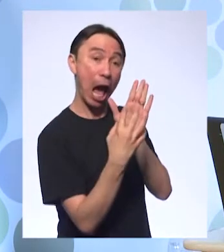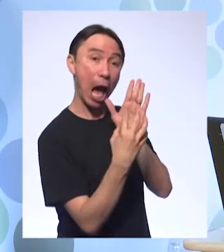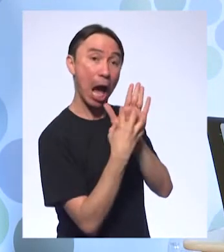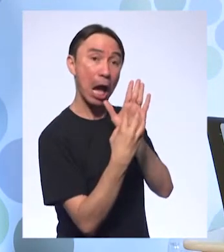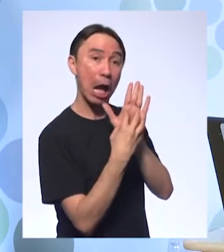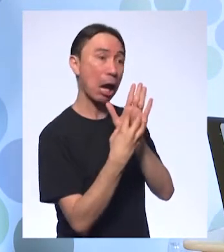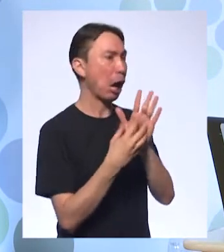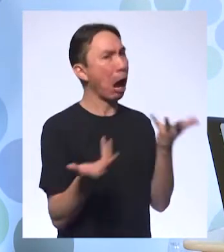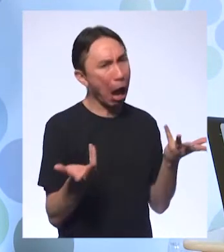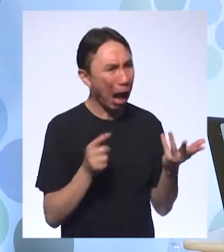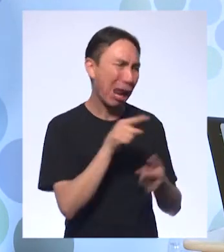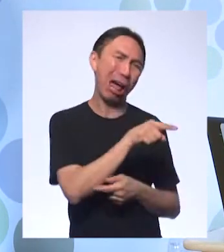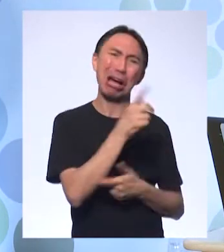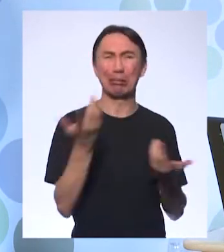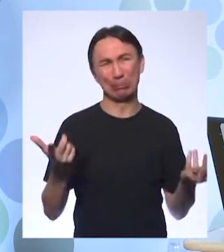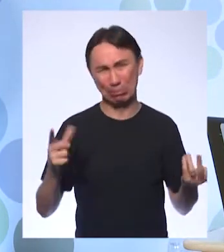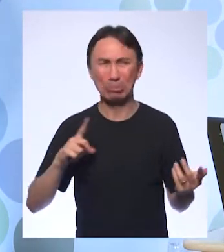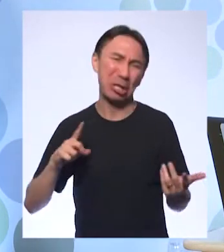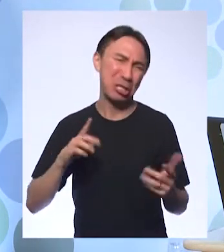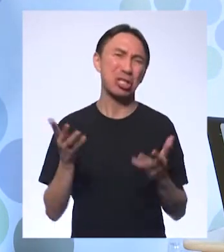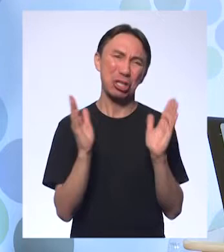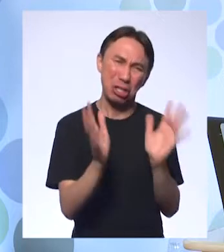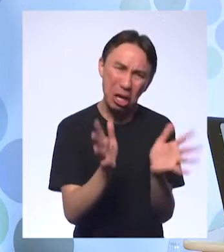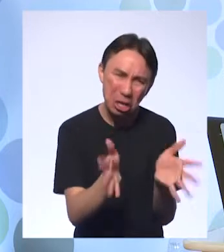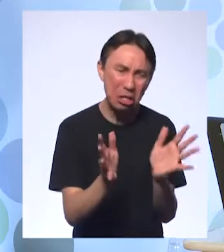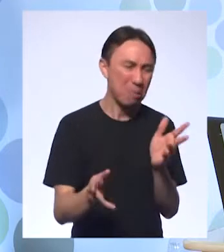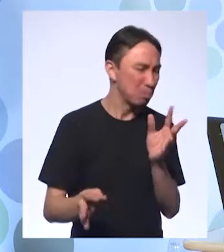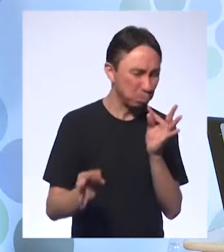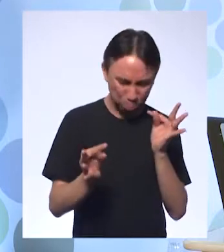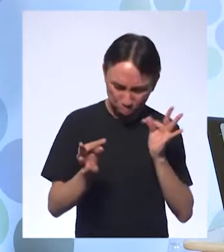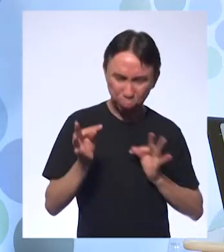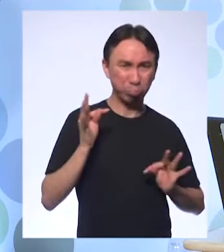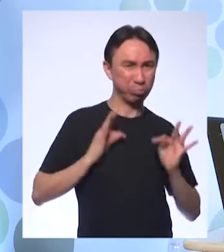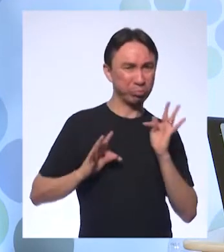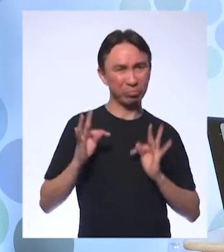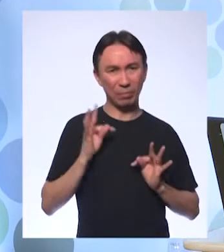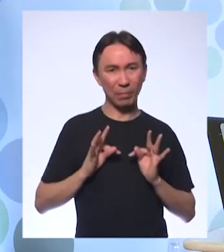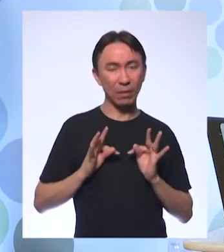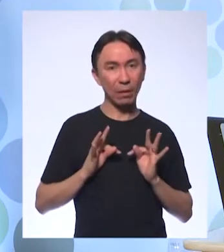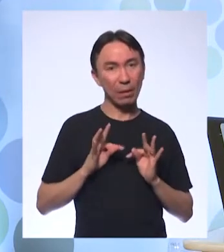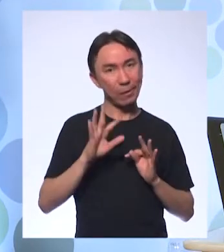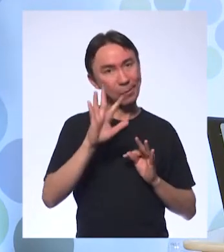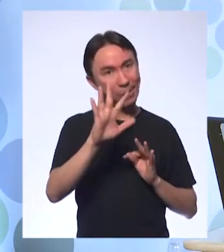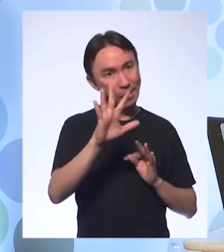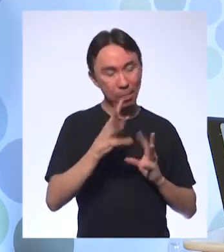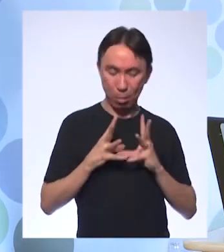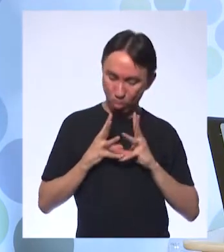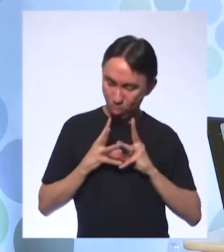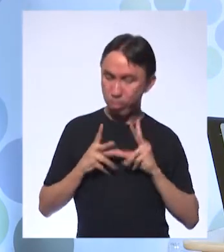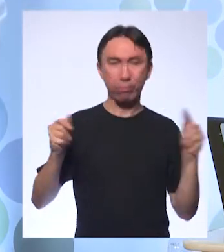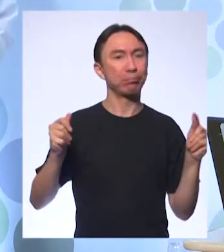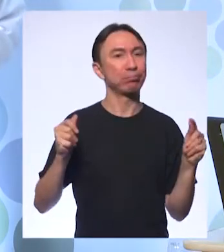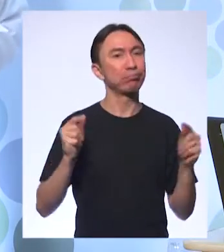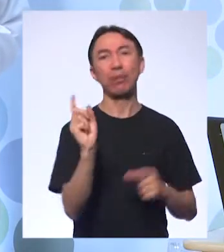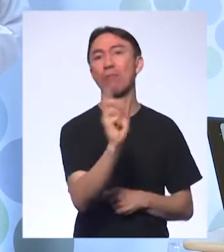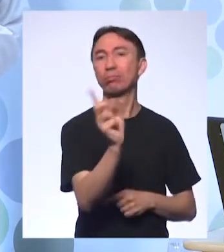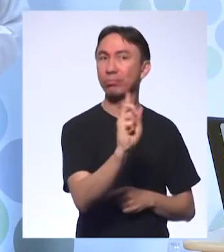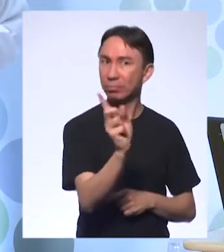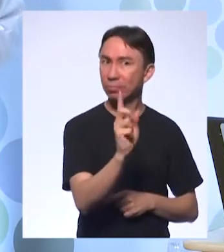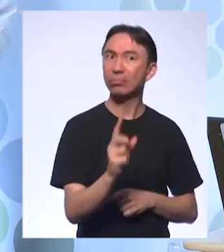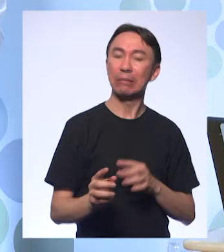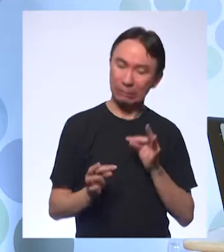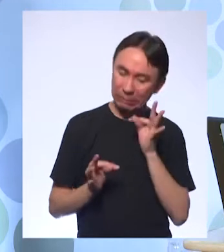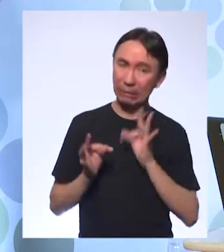faz o tratamento para o HIV, ela sabe o quanto penoso que é esse tratamento, tá bom? Quão penoso que é esse tratamento aí,